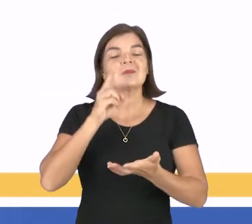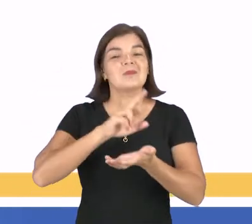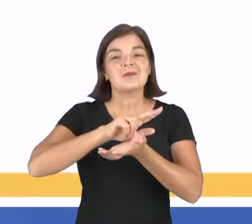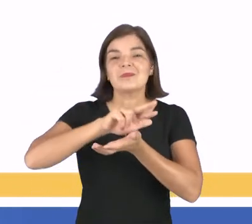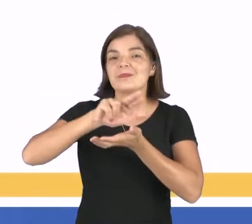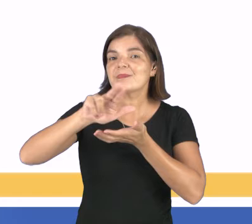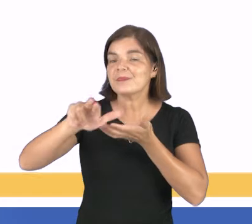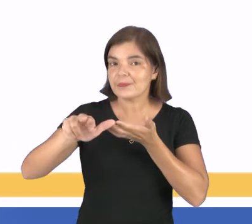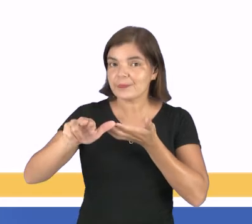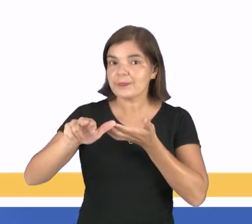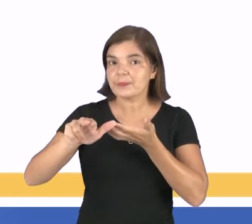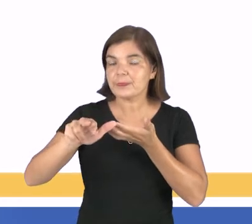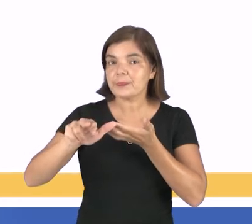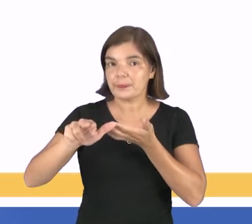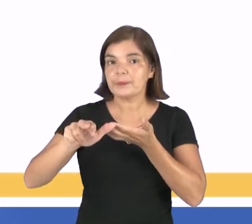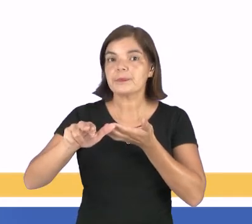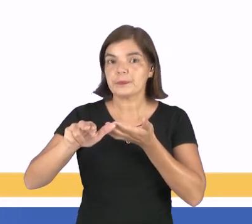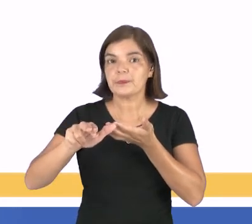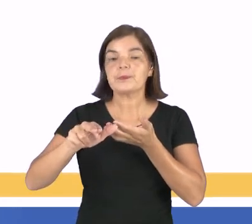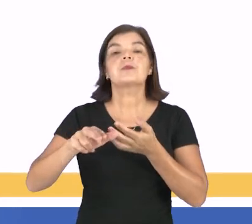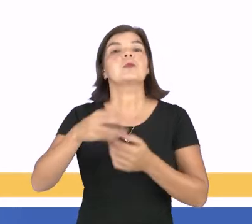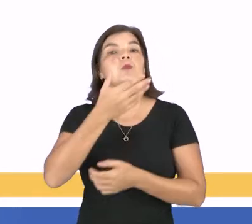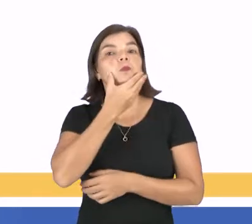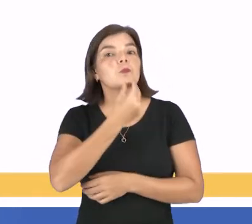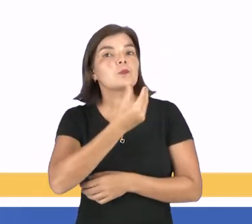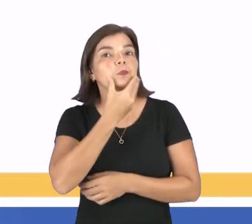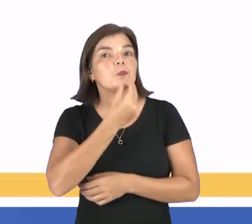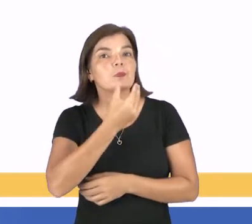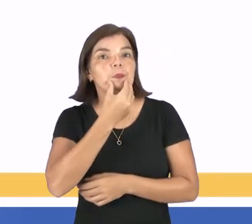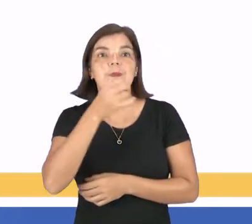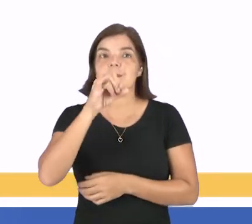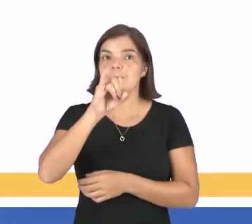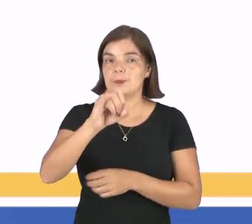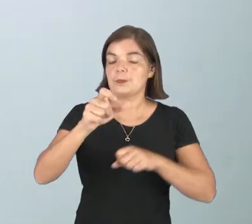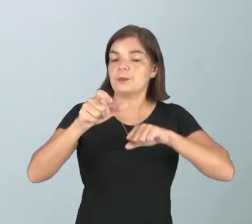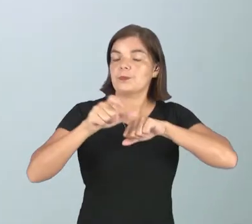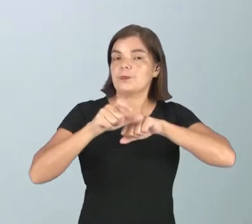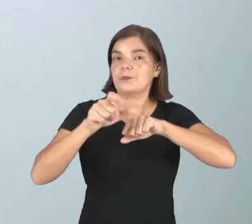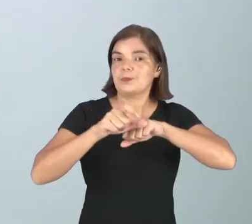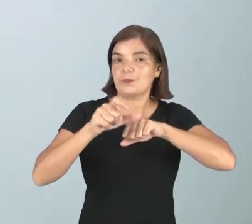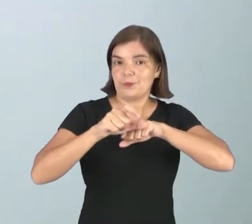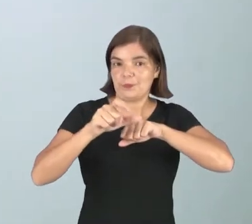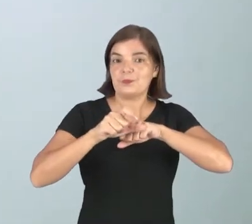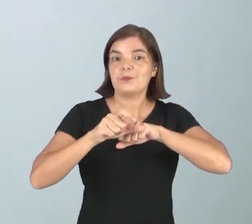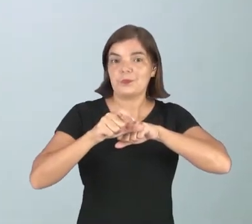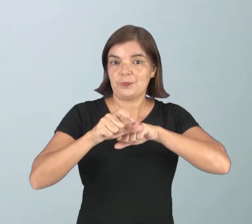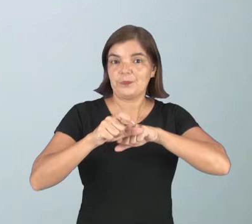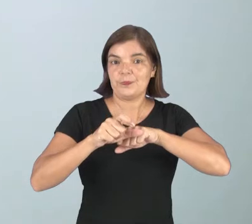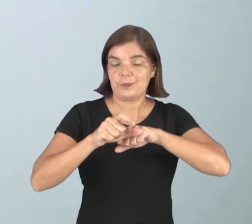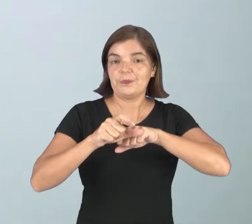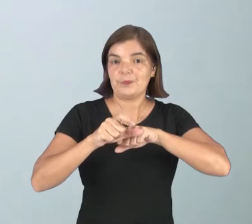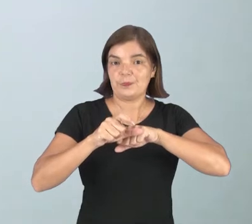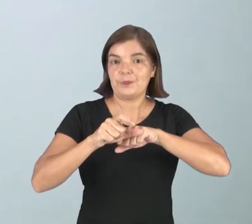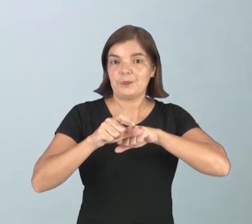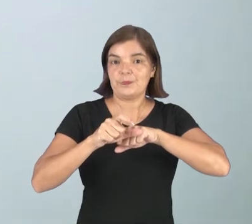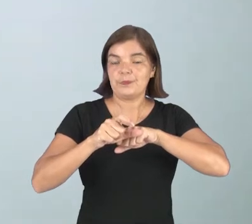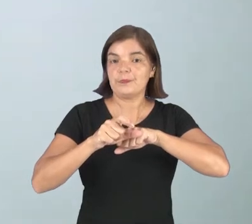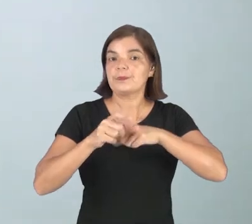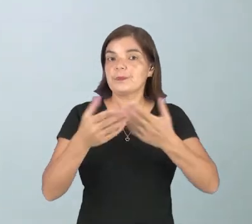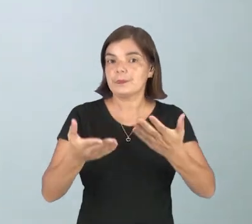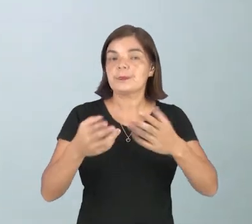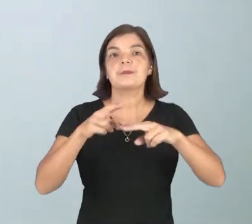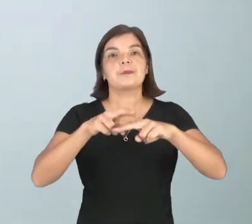vão ficar invariáveis, vão ficar no masculino se a palavra seguinte não vier um